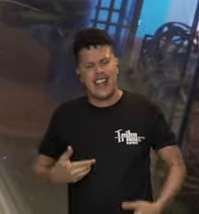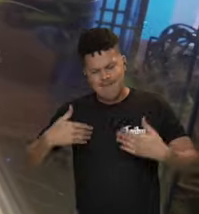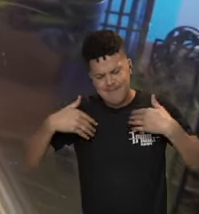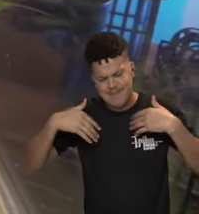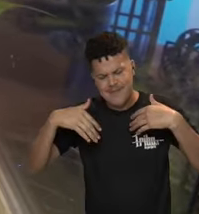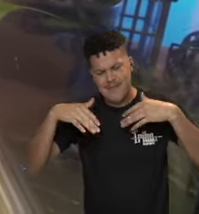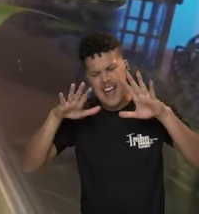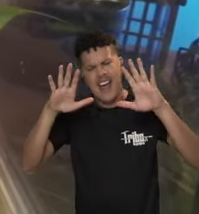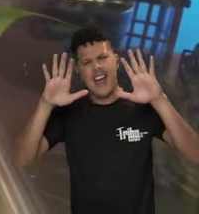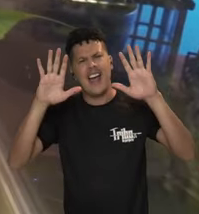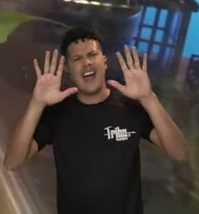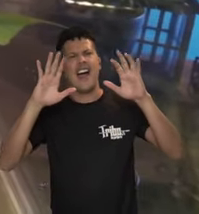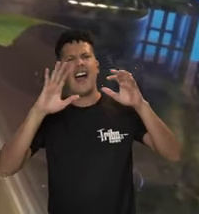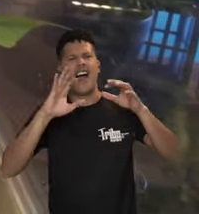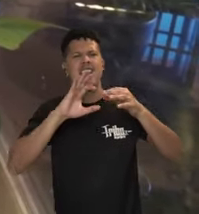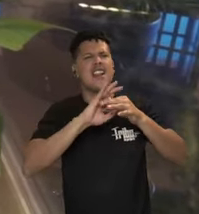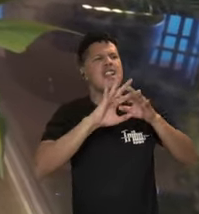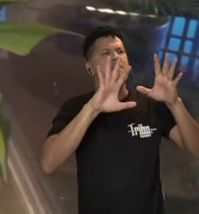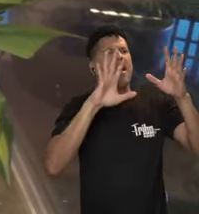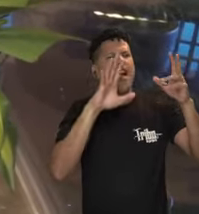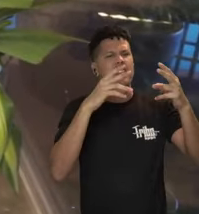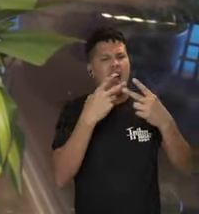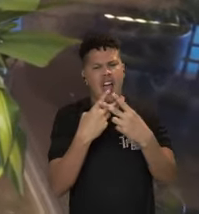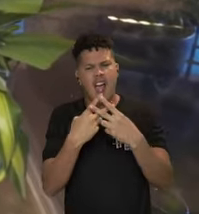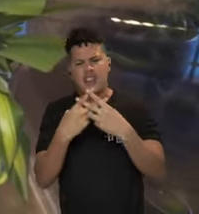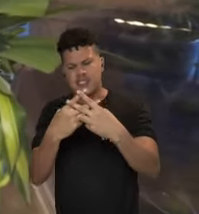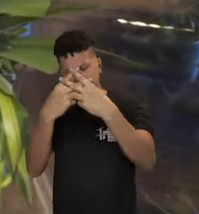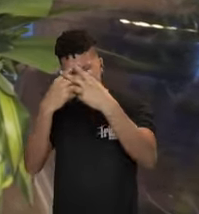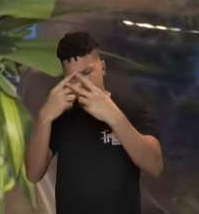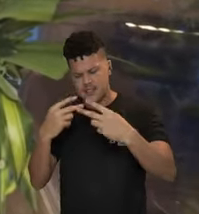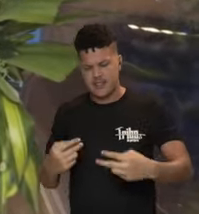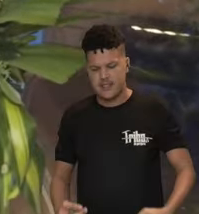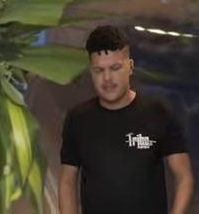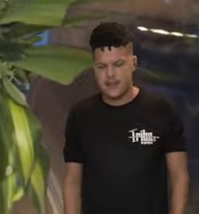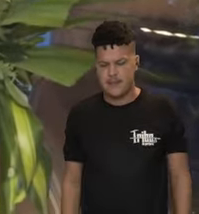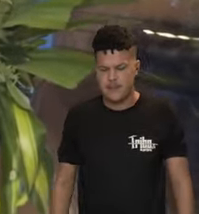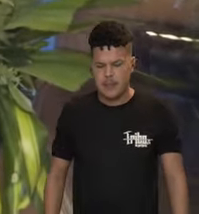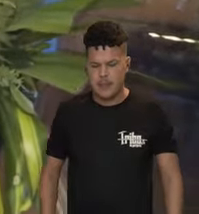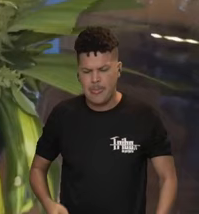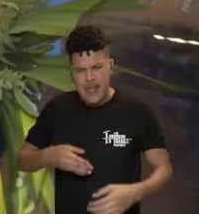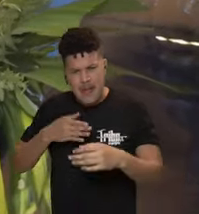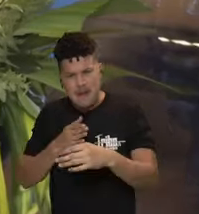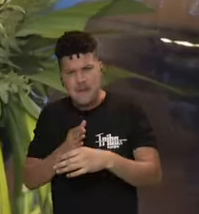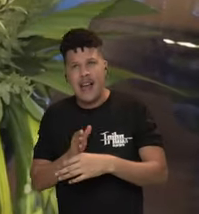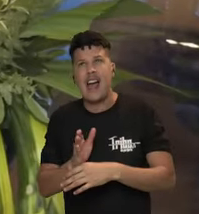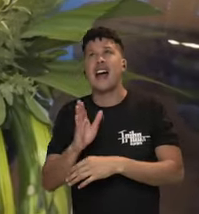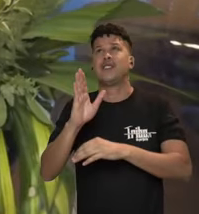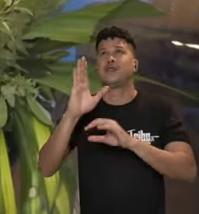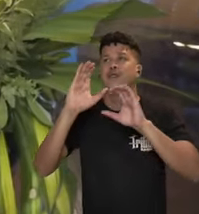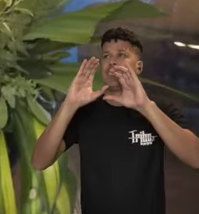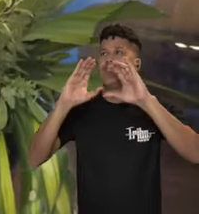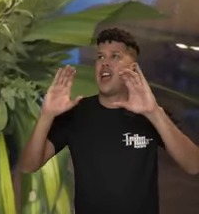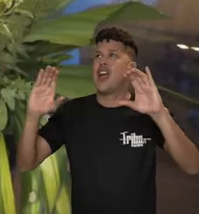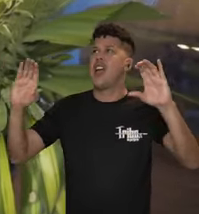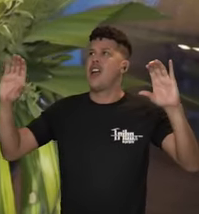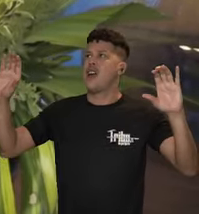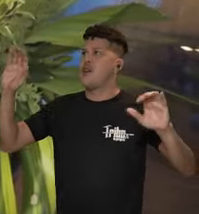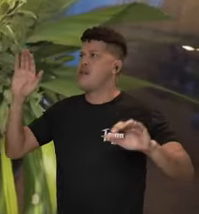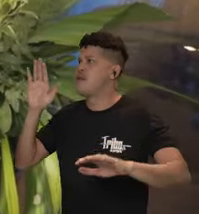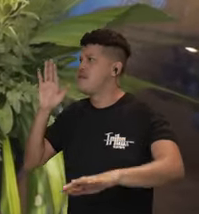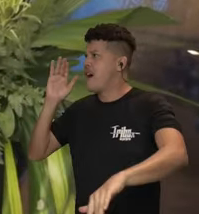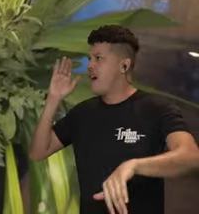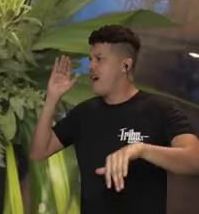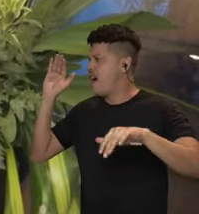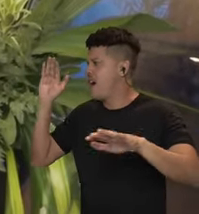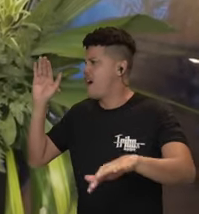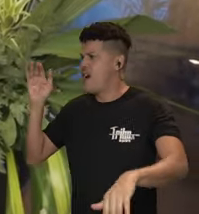e saia por entre essas grades. E passe entre o céu e o mar e sinto